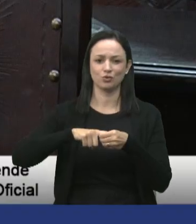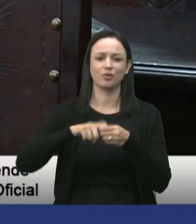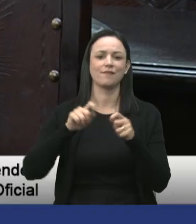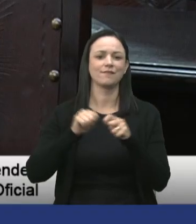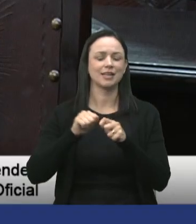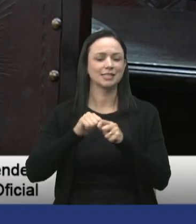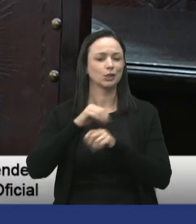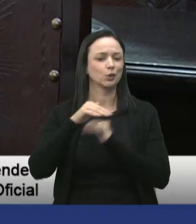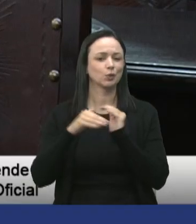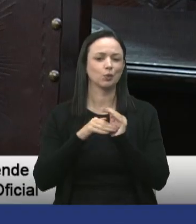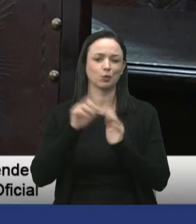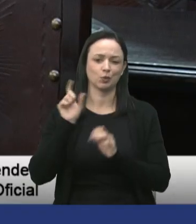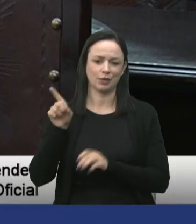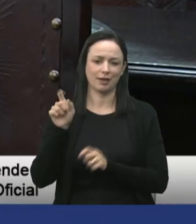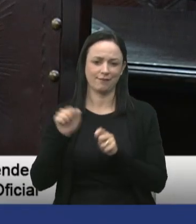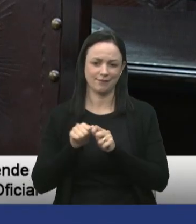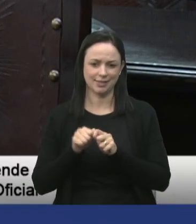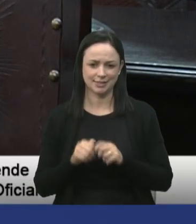que ela realizou.